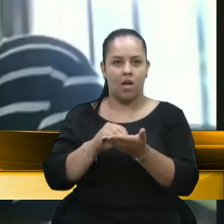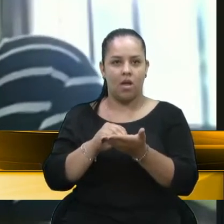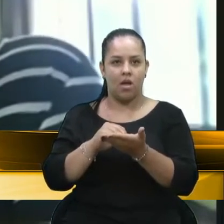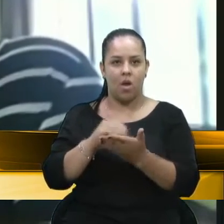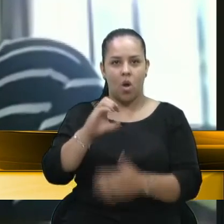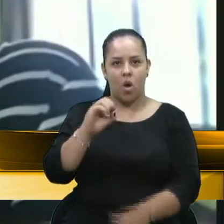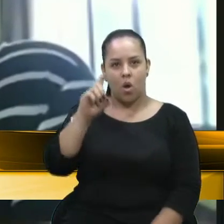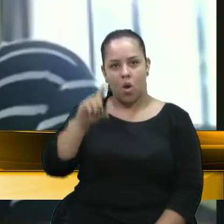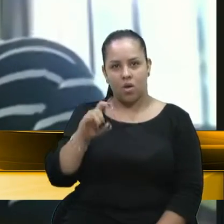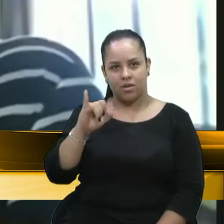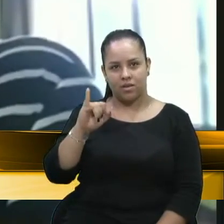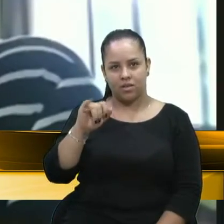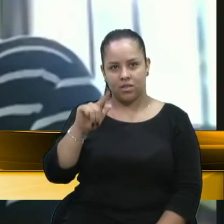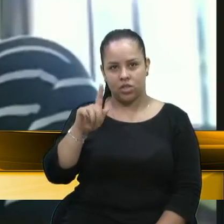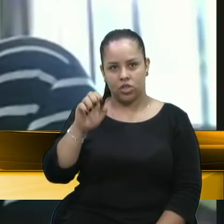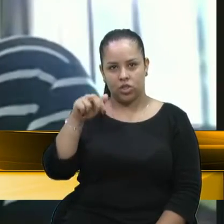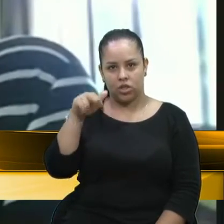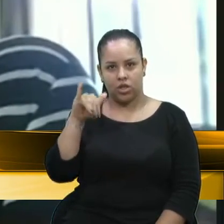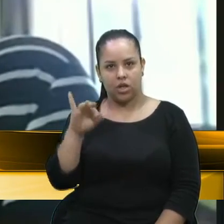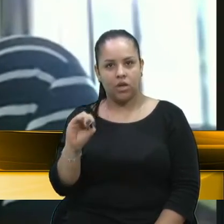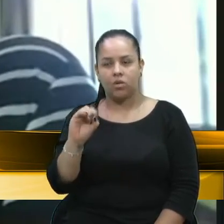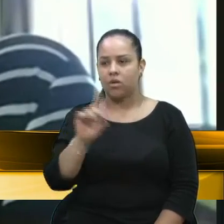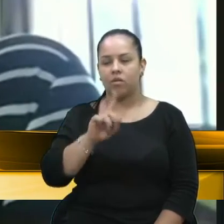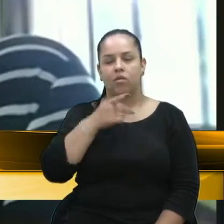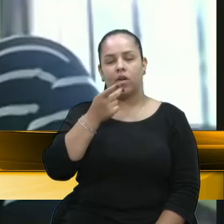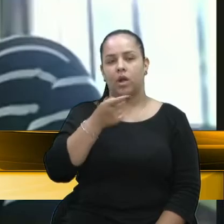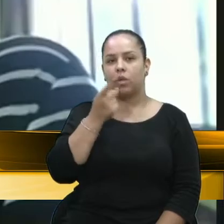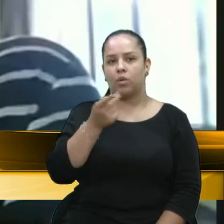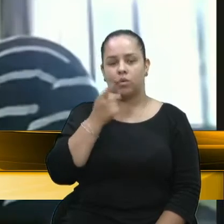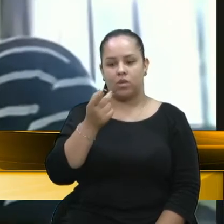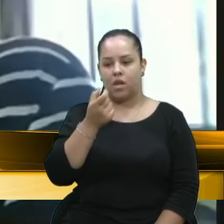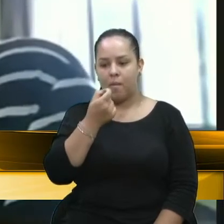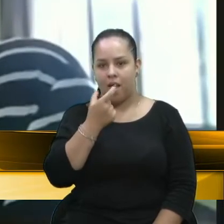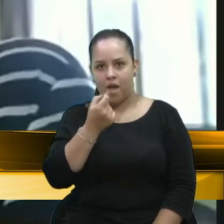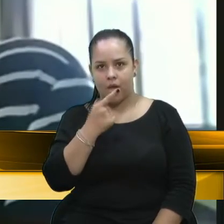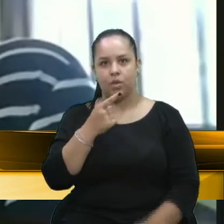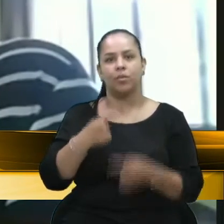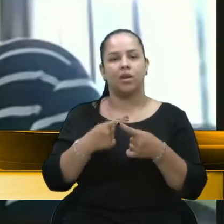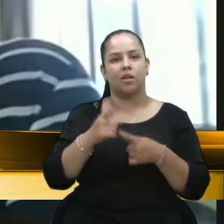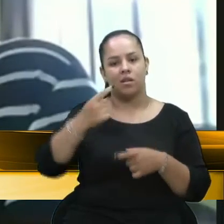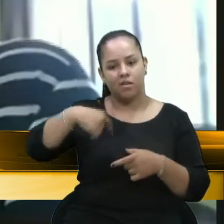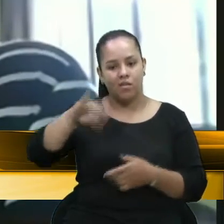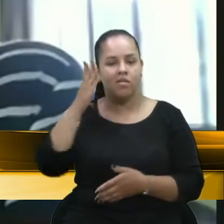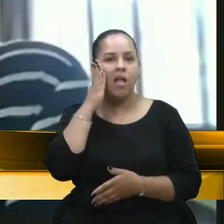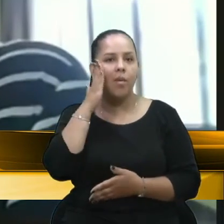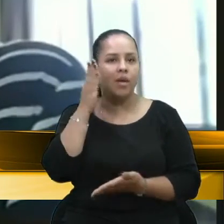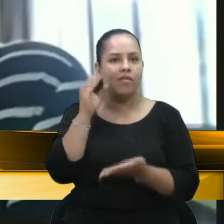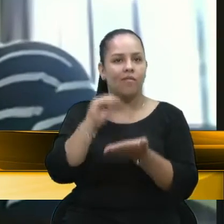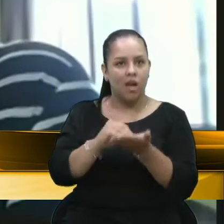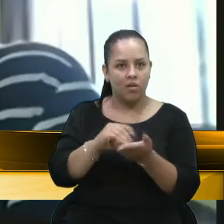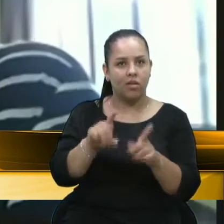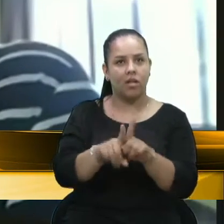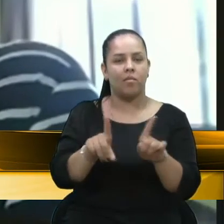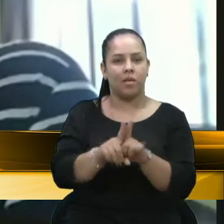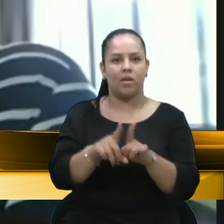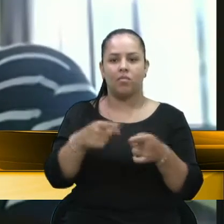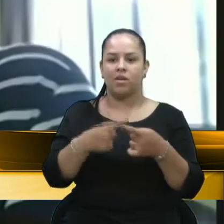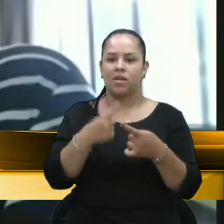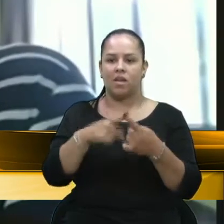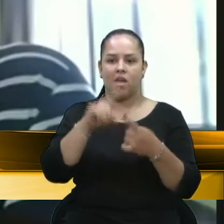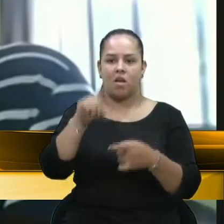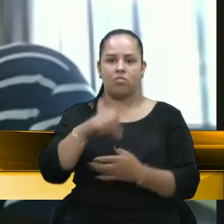se manifestou ainda quanto à questão dos medicamentos, que a gente sabe que também está faltando, mas isso realmente é uma situação muito grave,